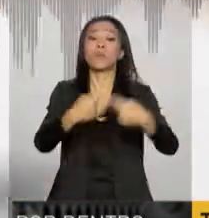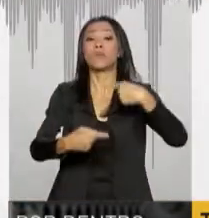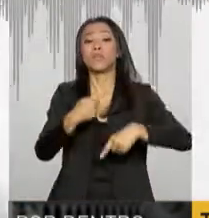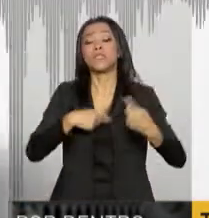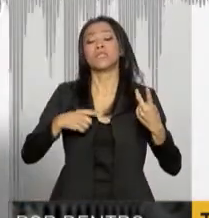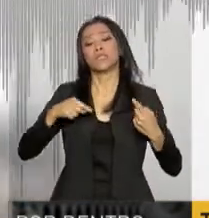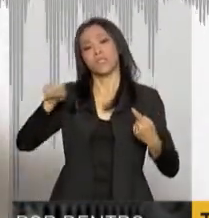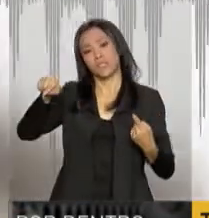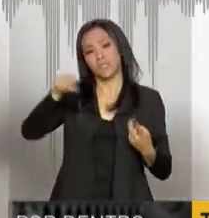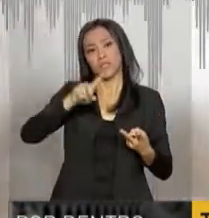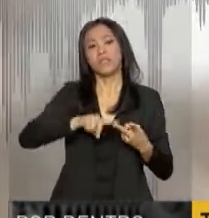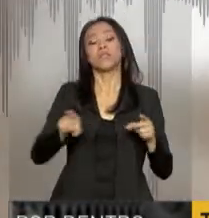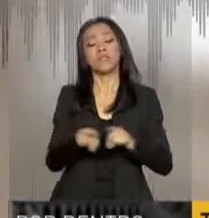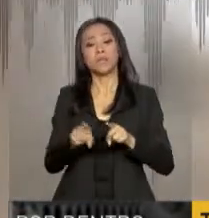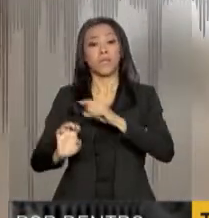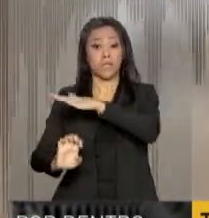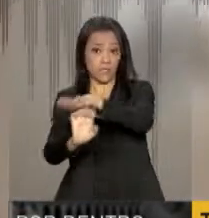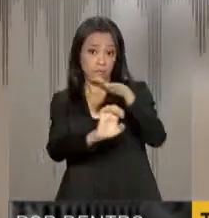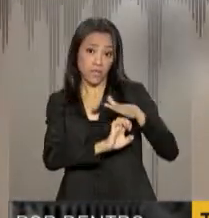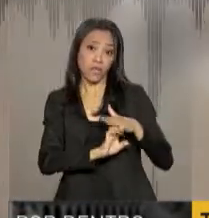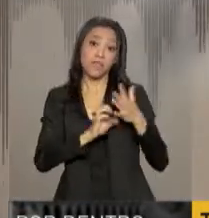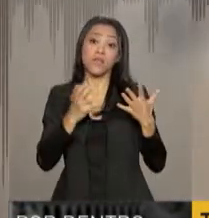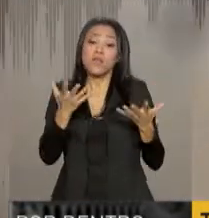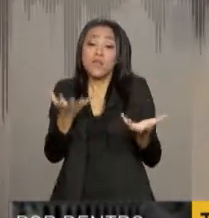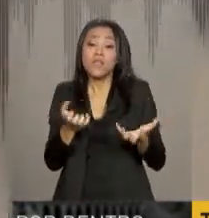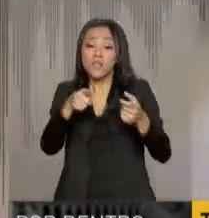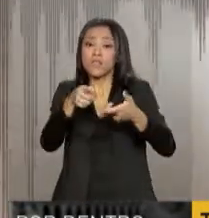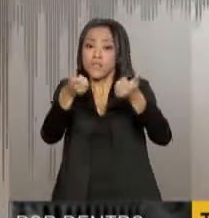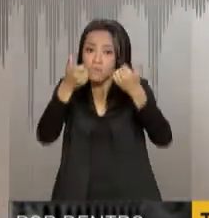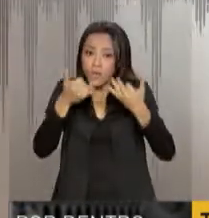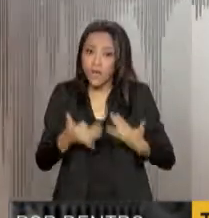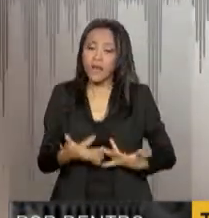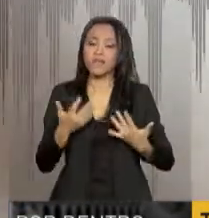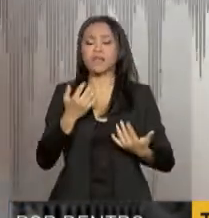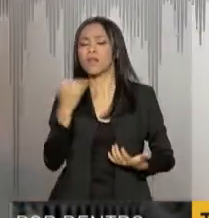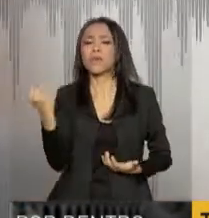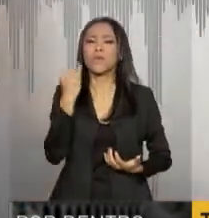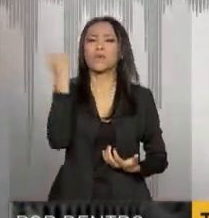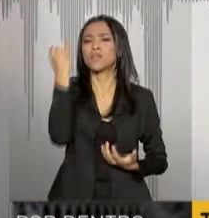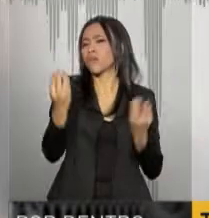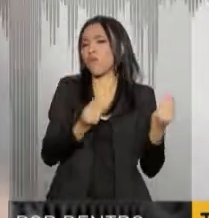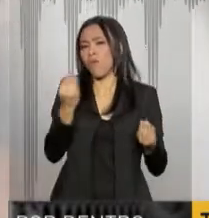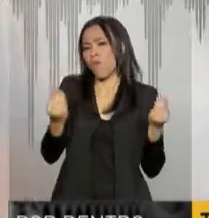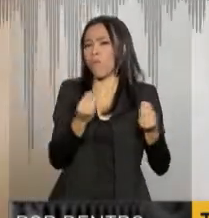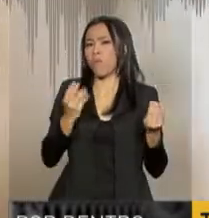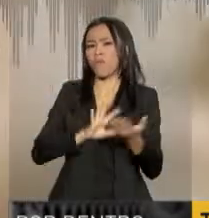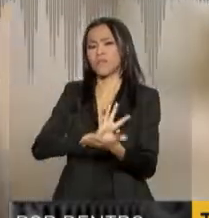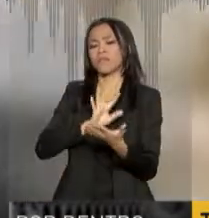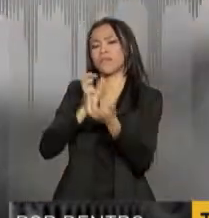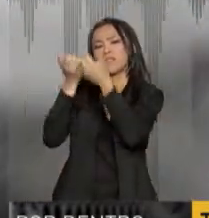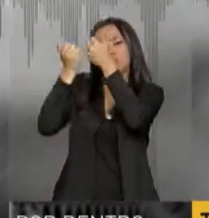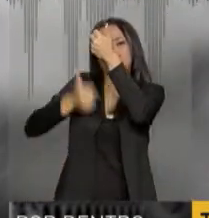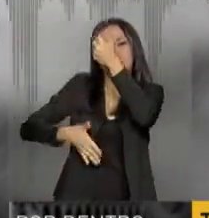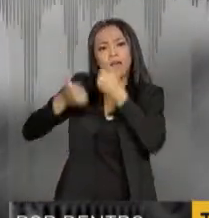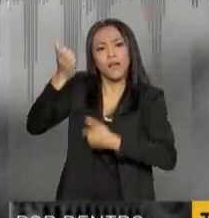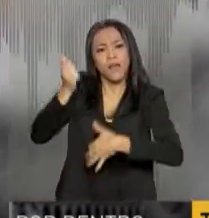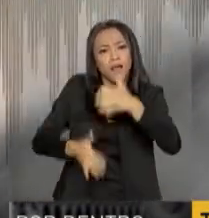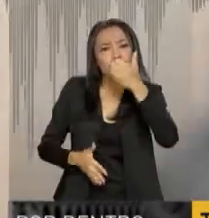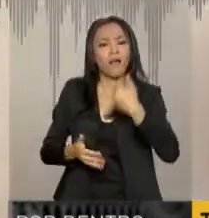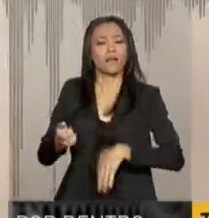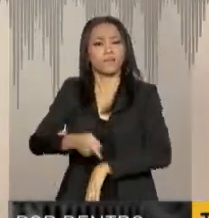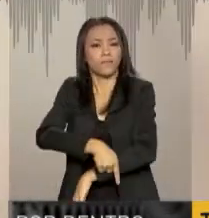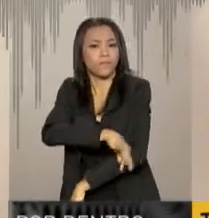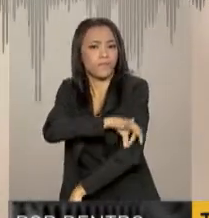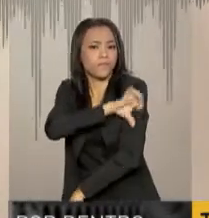privadas criança falar sobre a importância e de que maneira vai ser feita essa abordagem no ensino básico dos